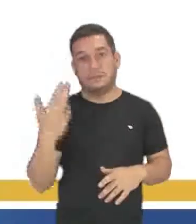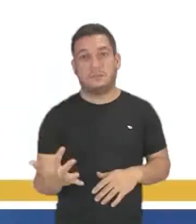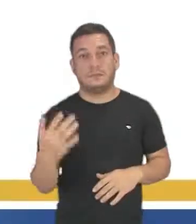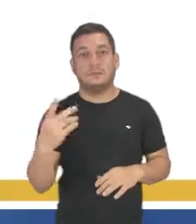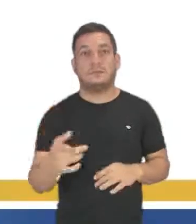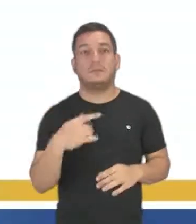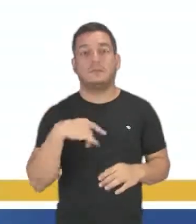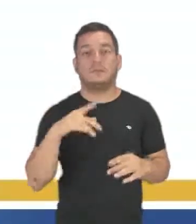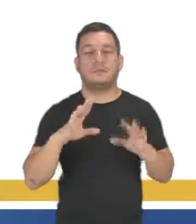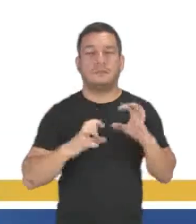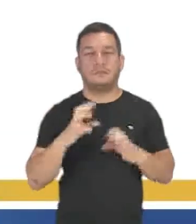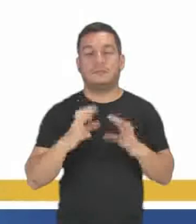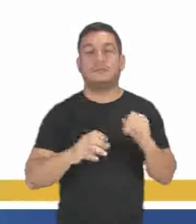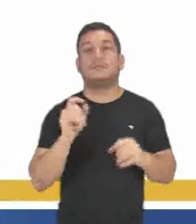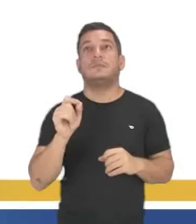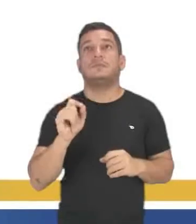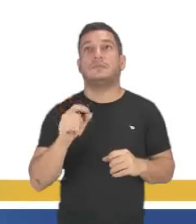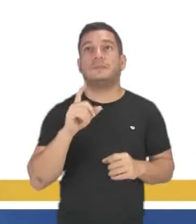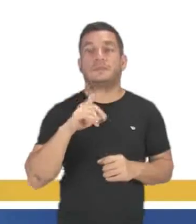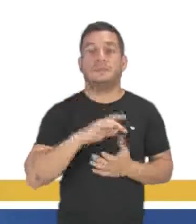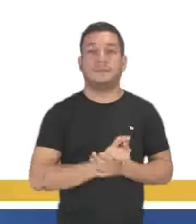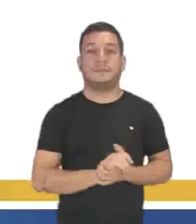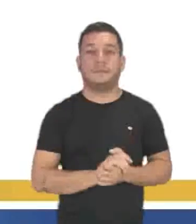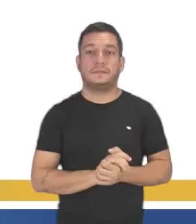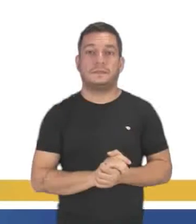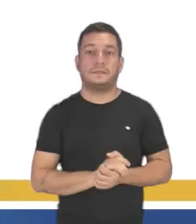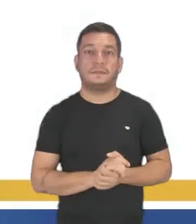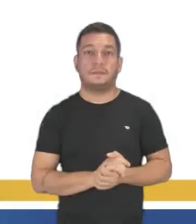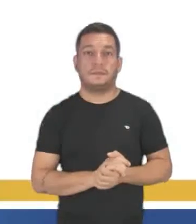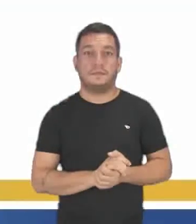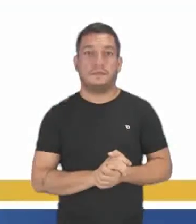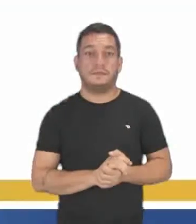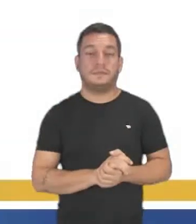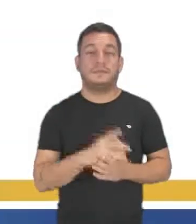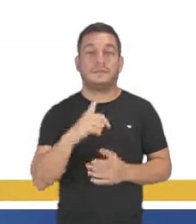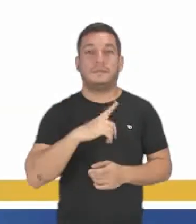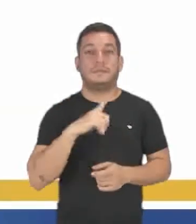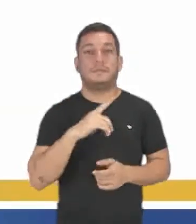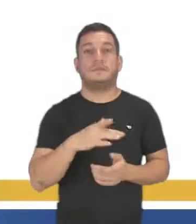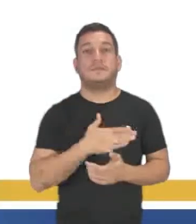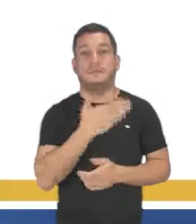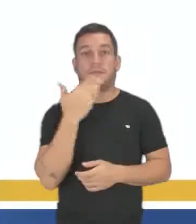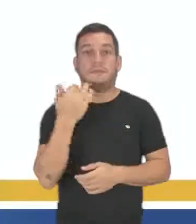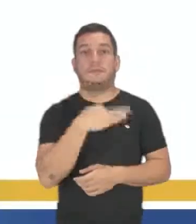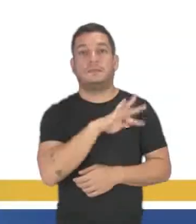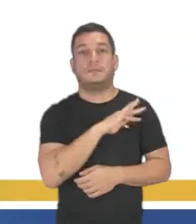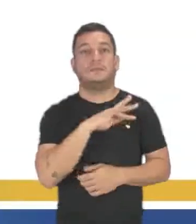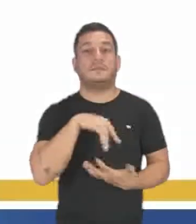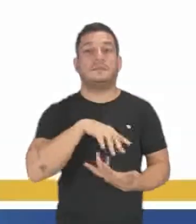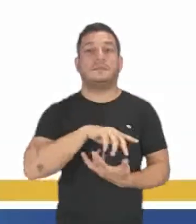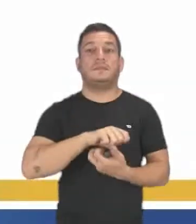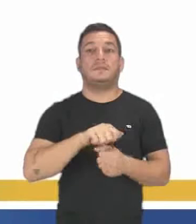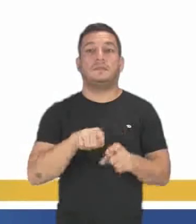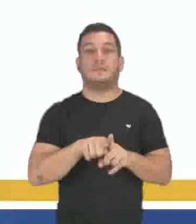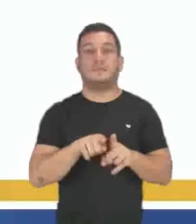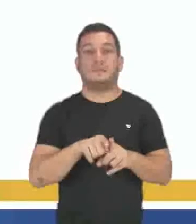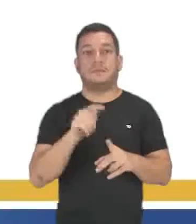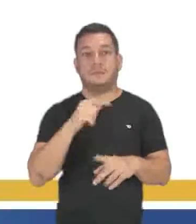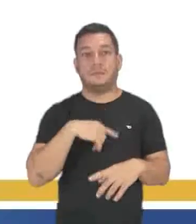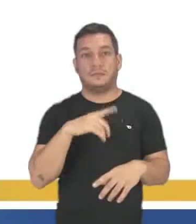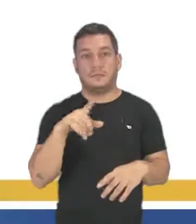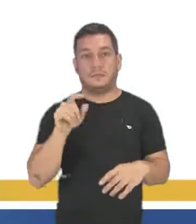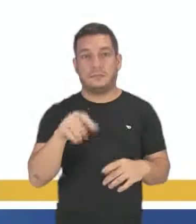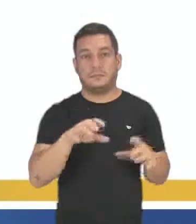resolver conflitos civilizadamente. Por ter algumas das melhores faculdades do mundo e, ao mesmo tempo,